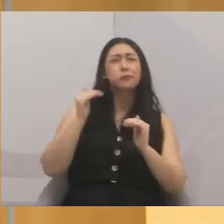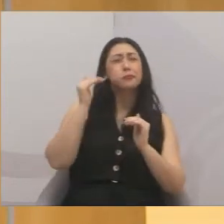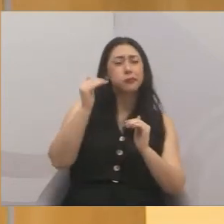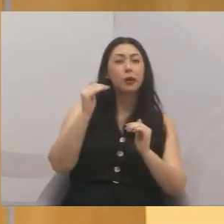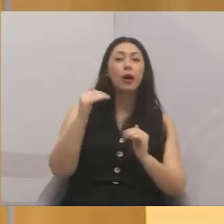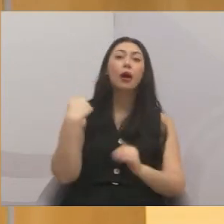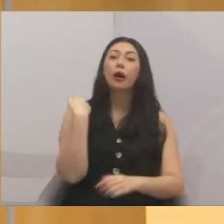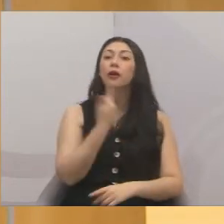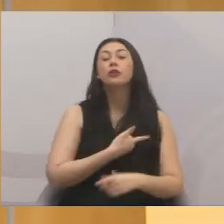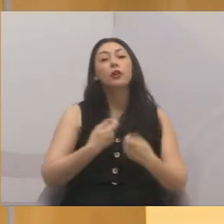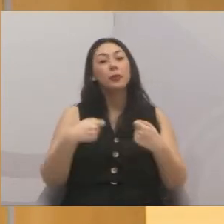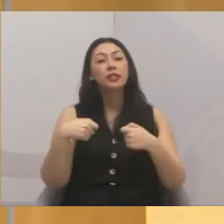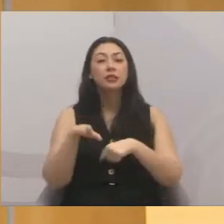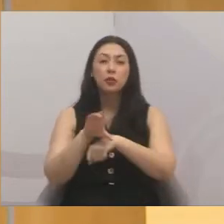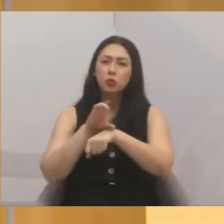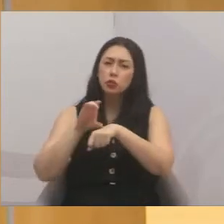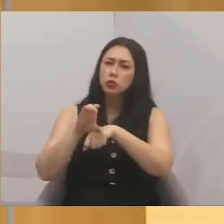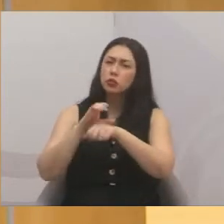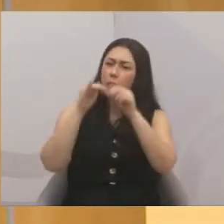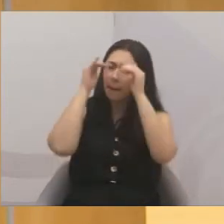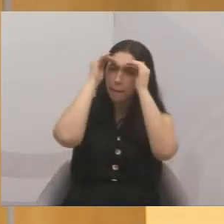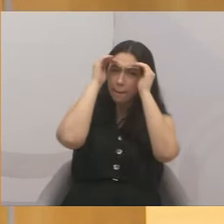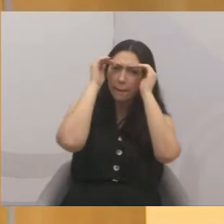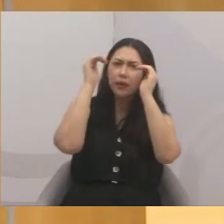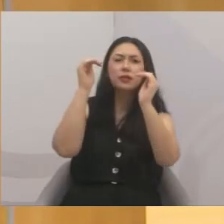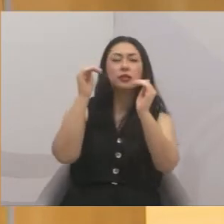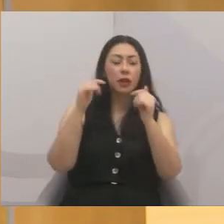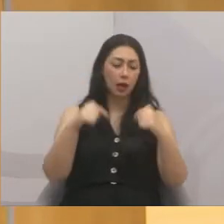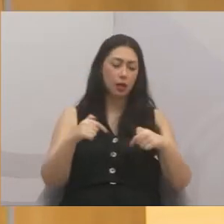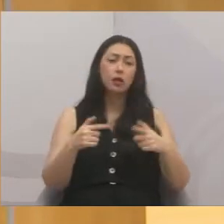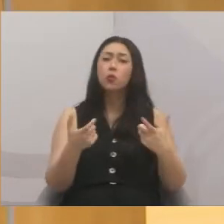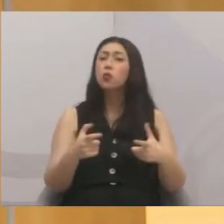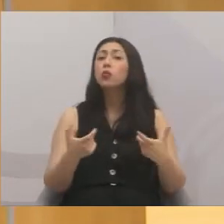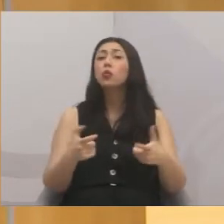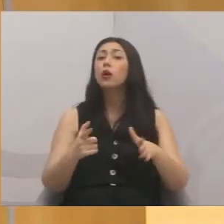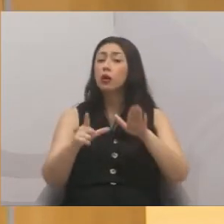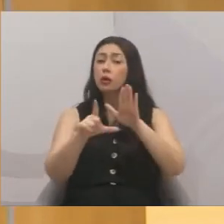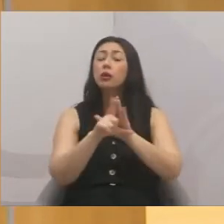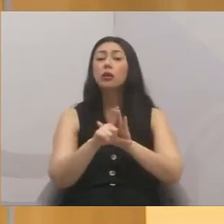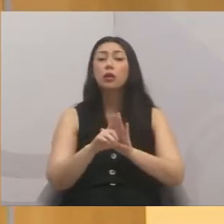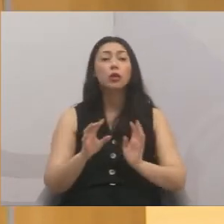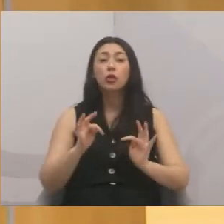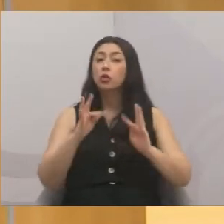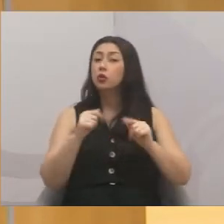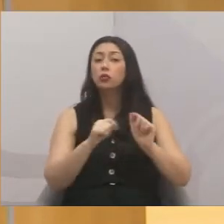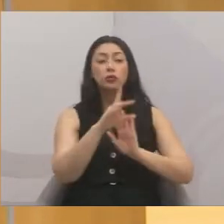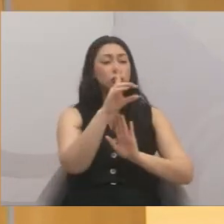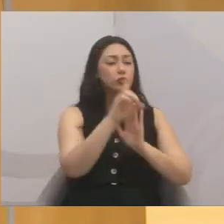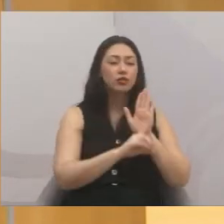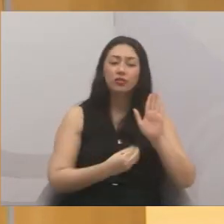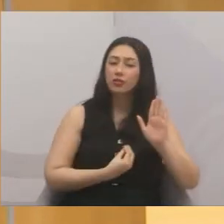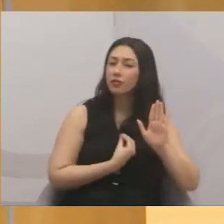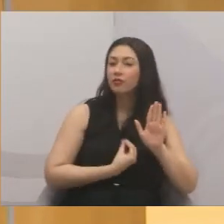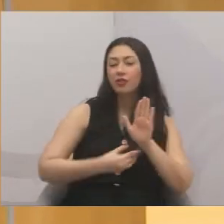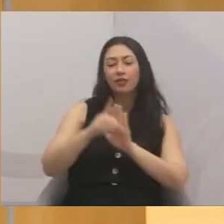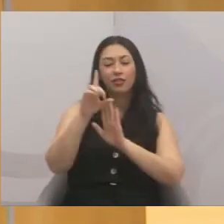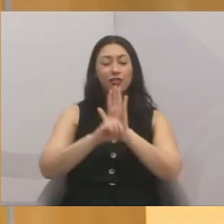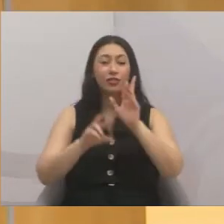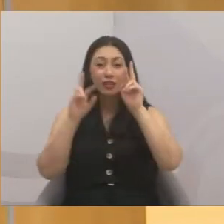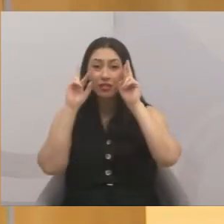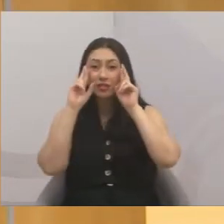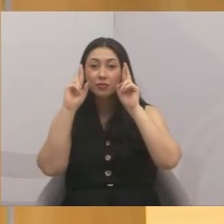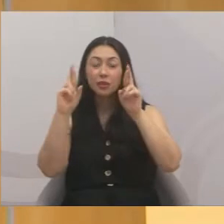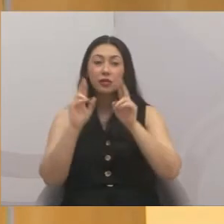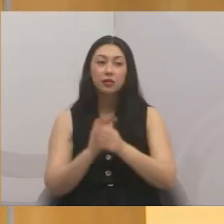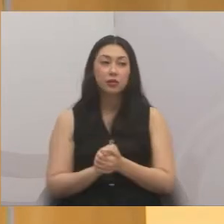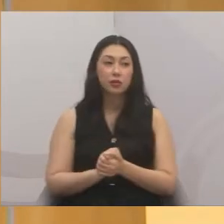precisa cumprir a Constituição. A gente está numa casa de leis. Todos têm direito à vida, todos têm direito a respeito. Quando a gente está